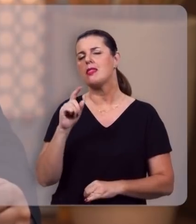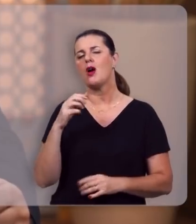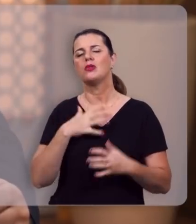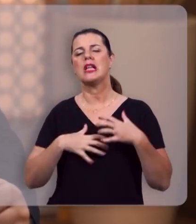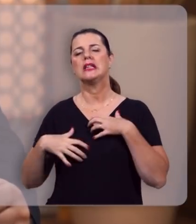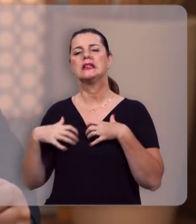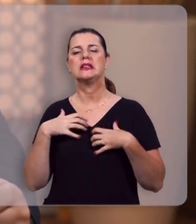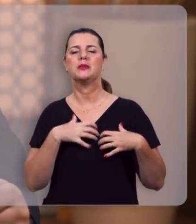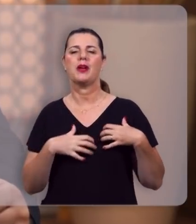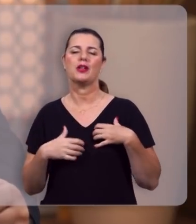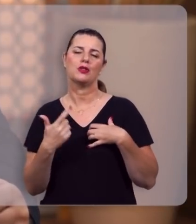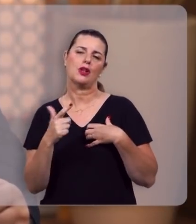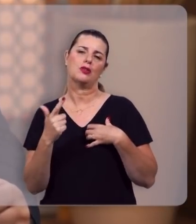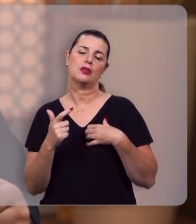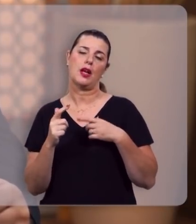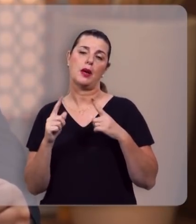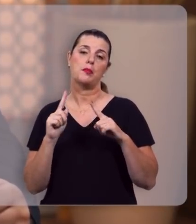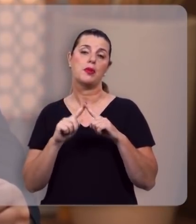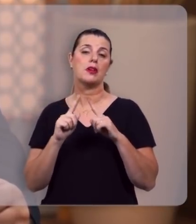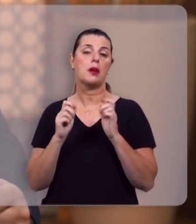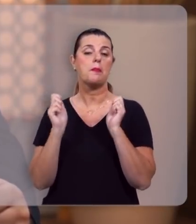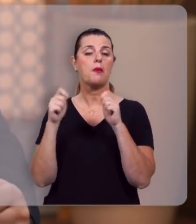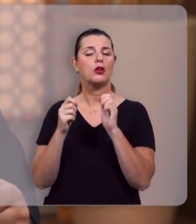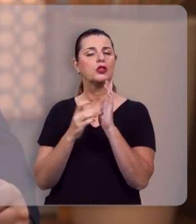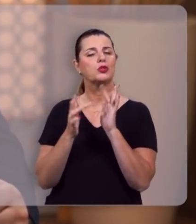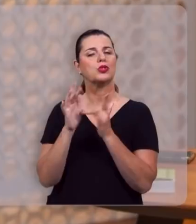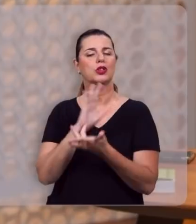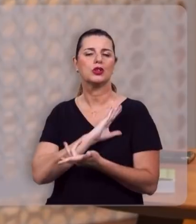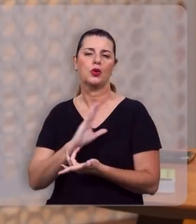pode todas as coisas em Cristo que